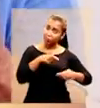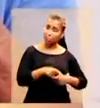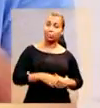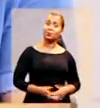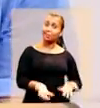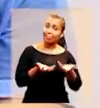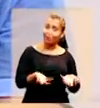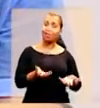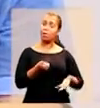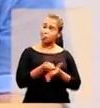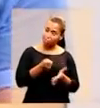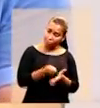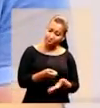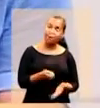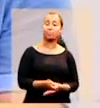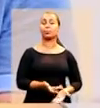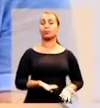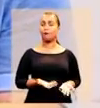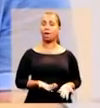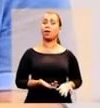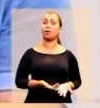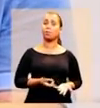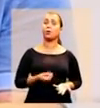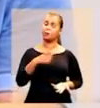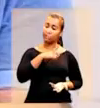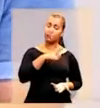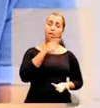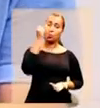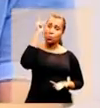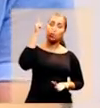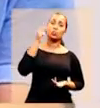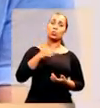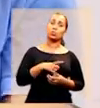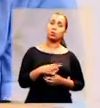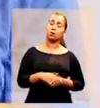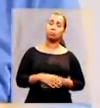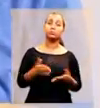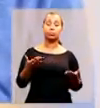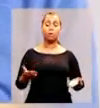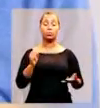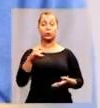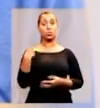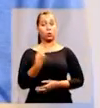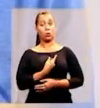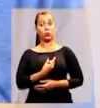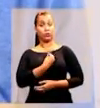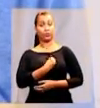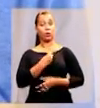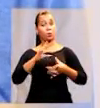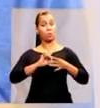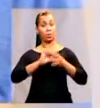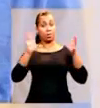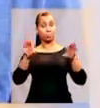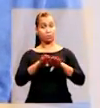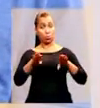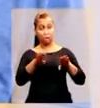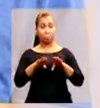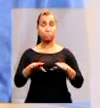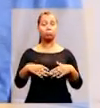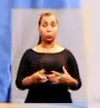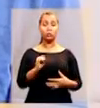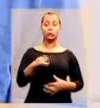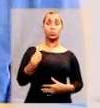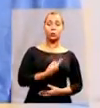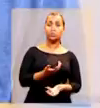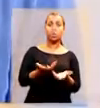disso, quer isso e batalha para que isso aconteça. É uma questão do direito. E se nós vivemos numa democracia, se